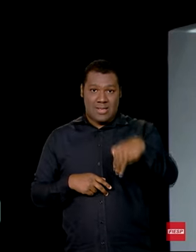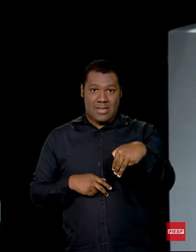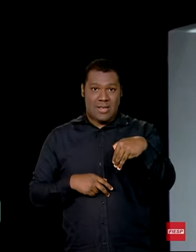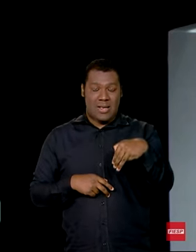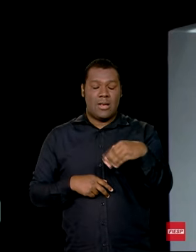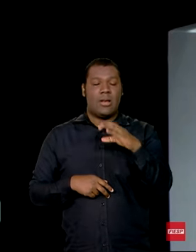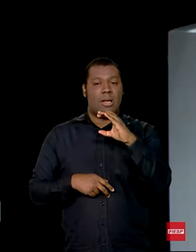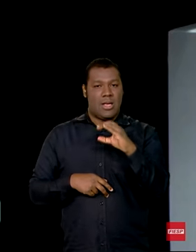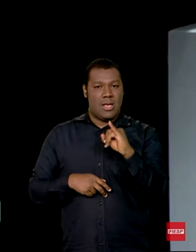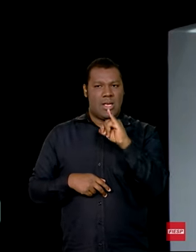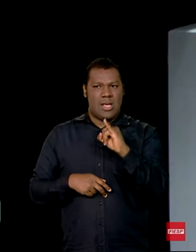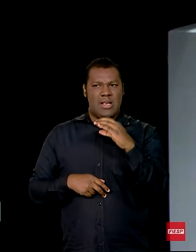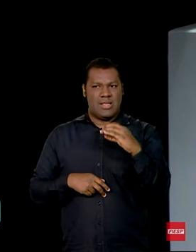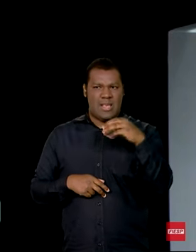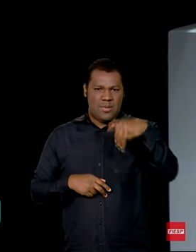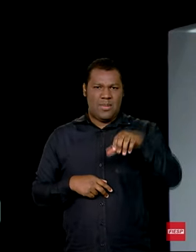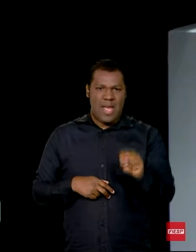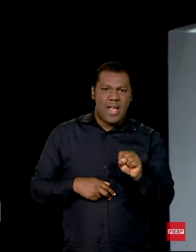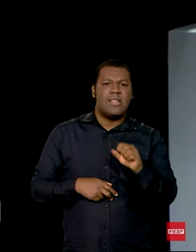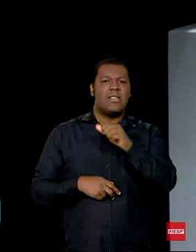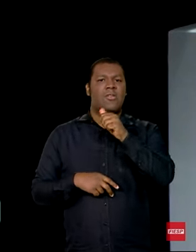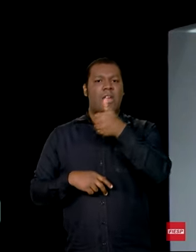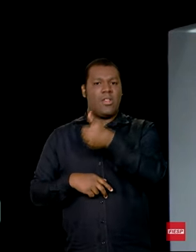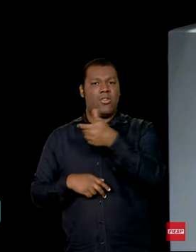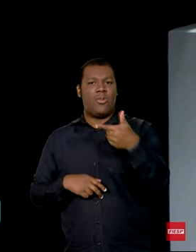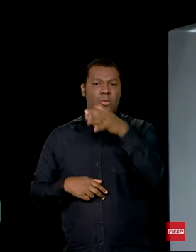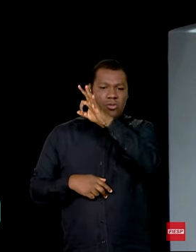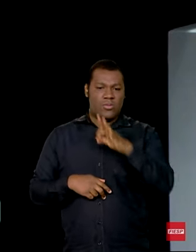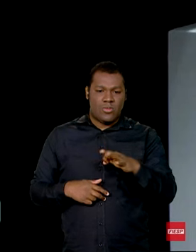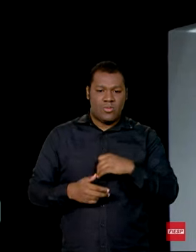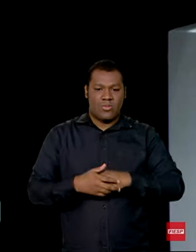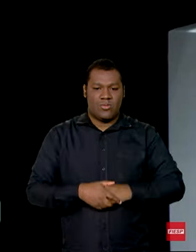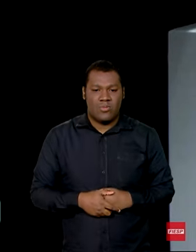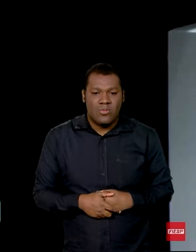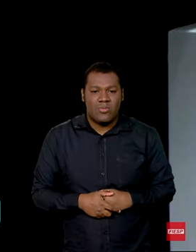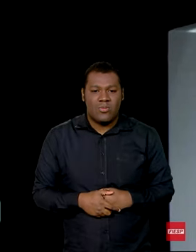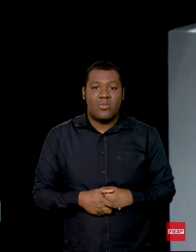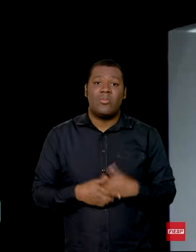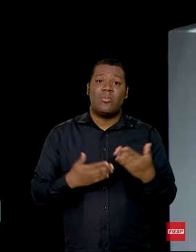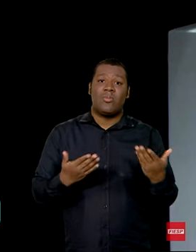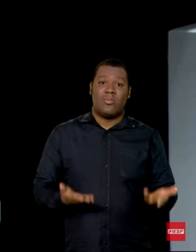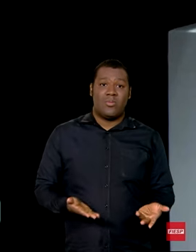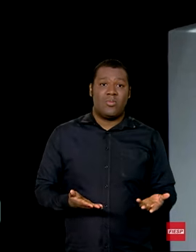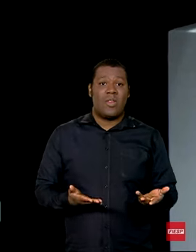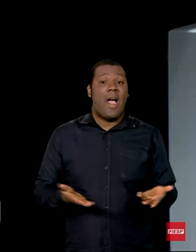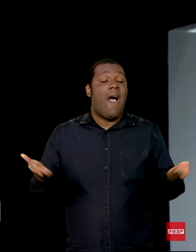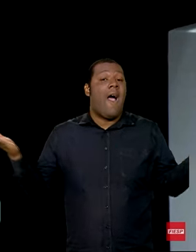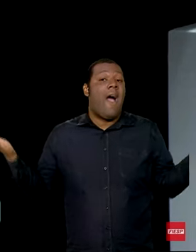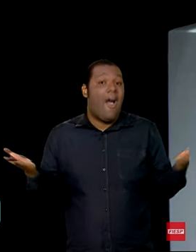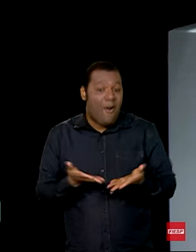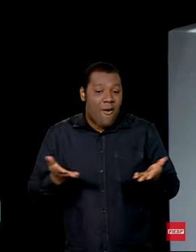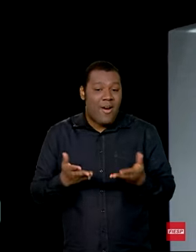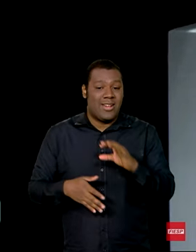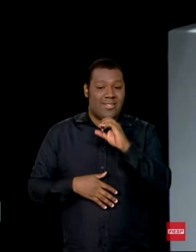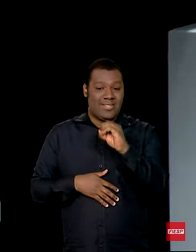12%. Aqui do lado, em Minas, ele está na cesta básica, é